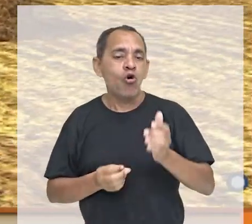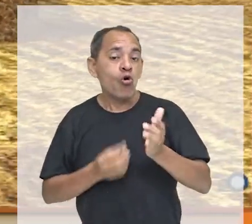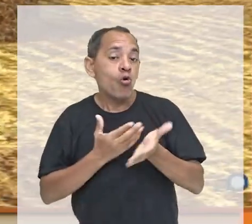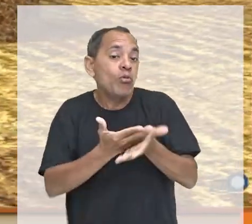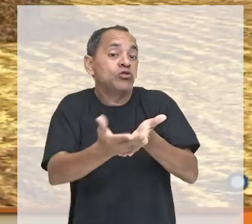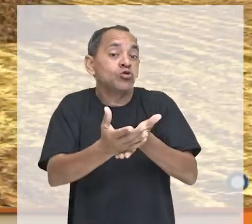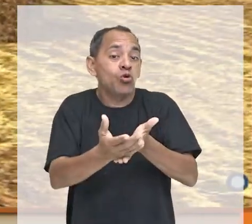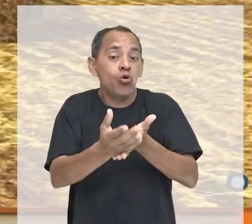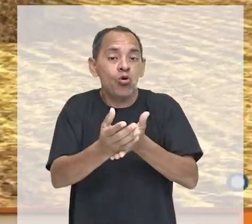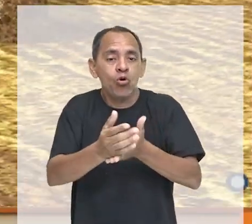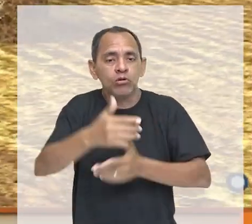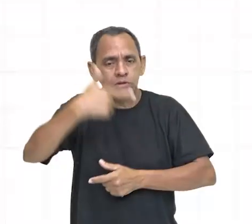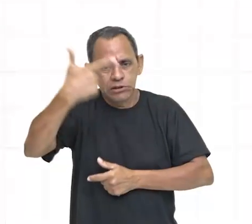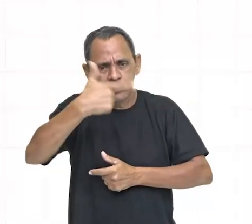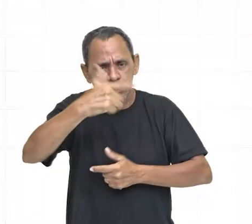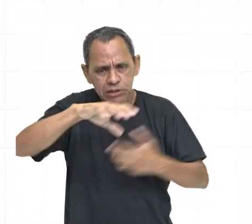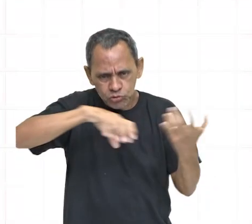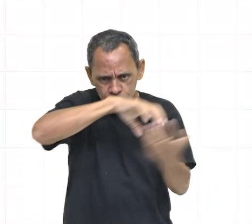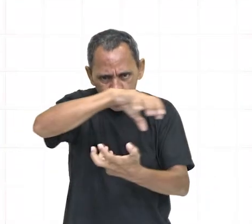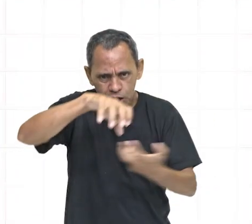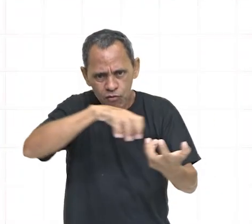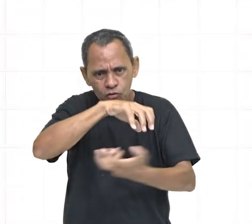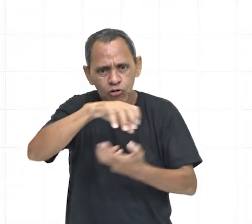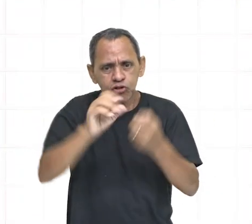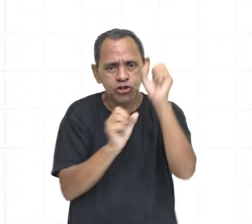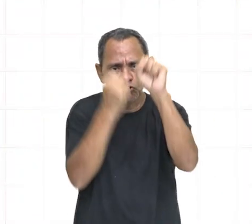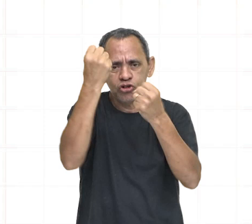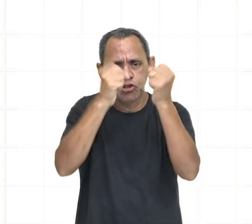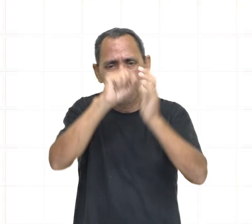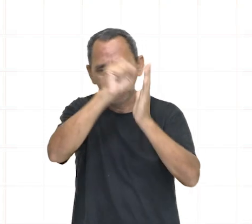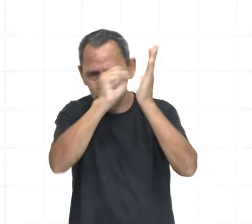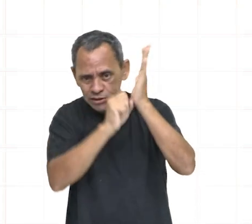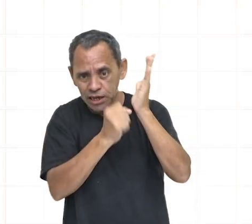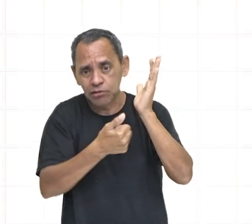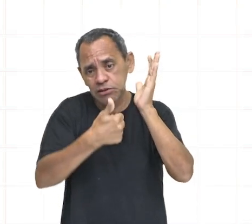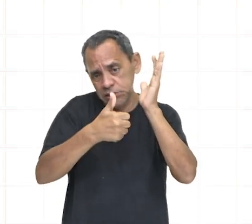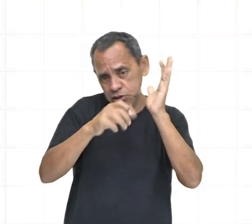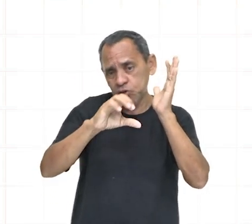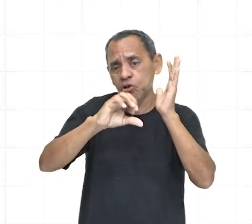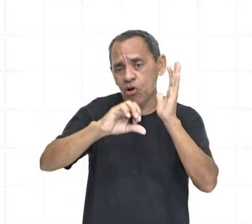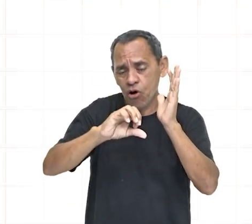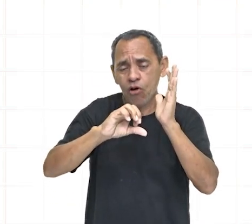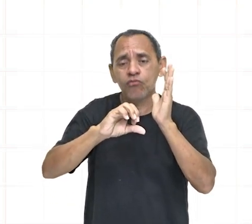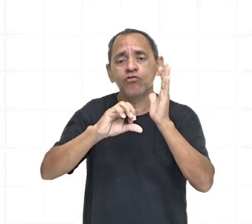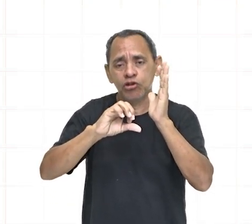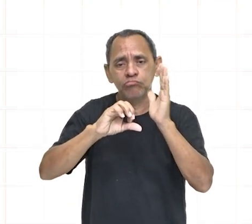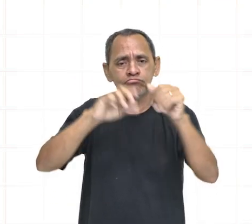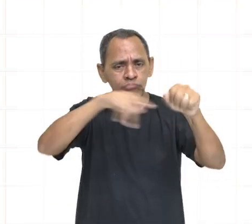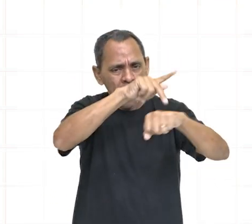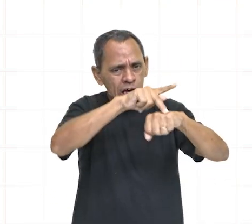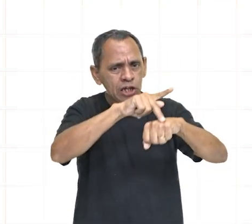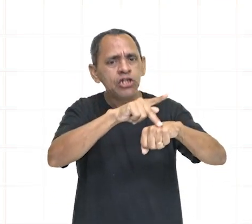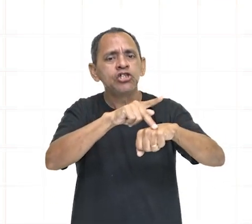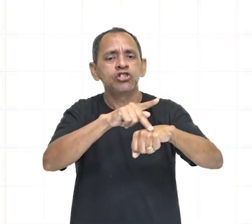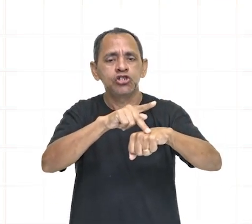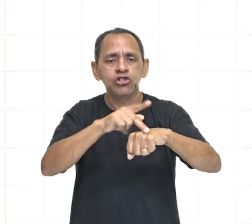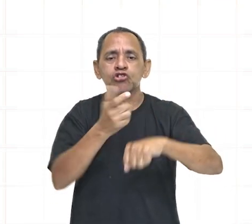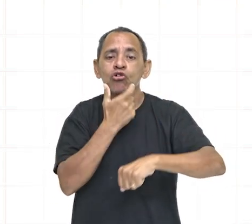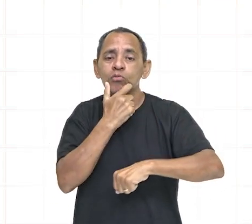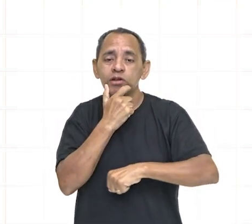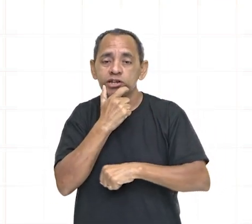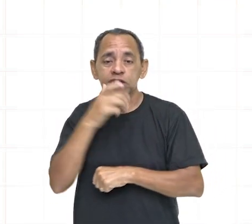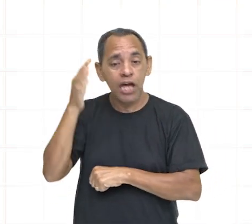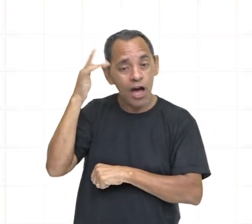deu no século XIX, tudo bem? Então, países como Inglaterra, França,